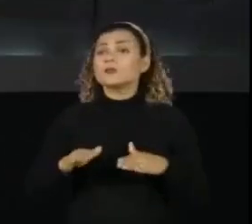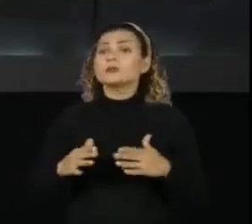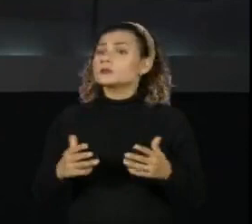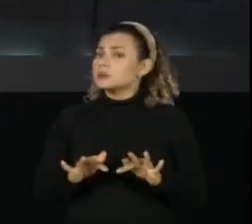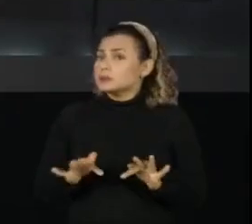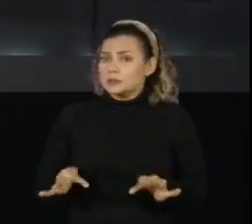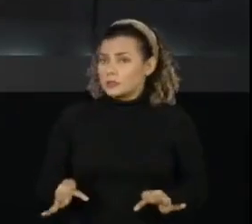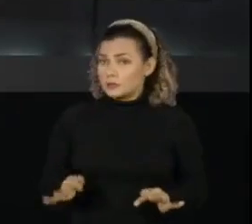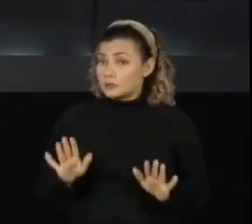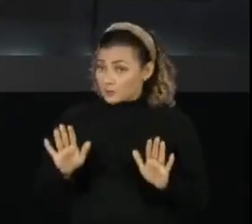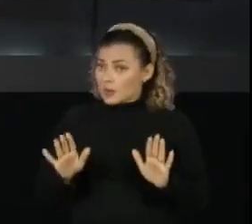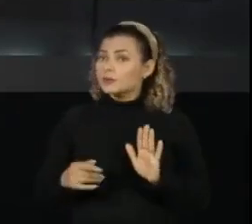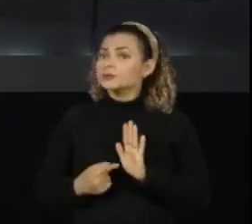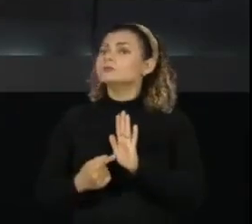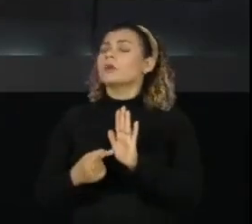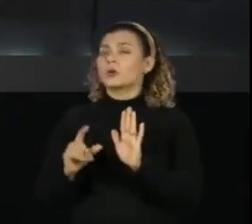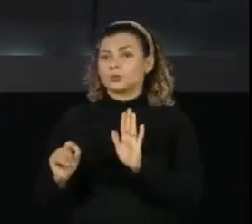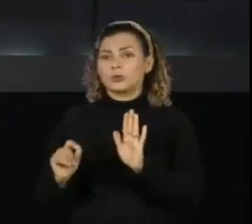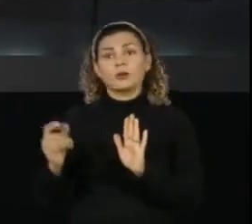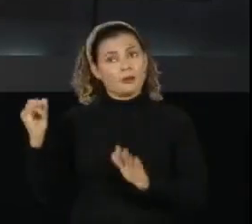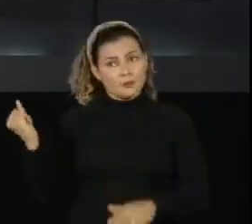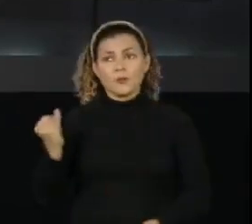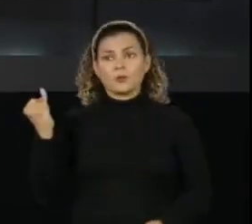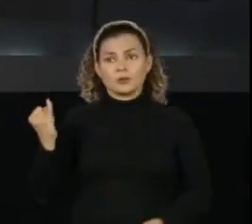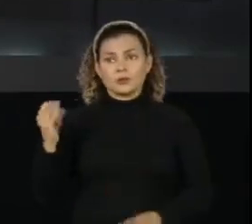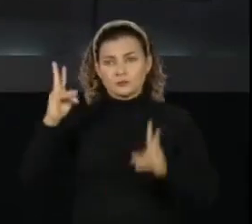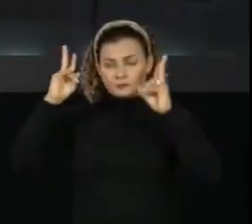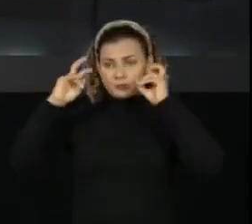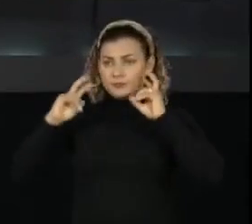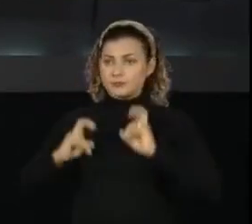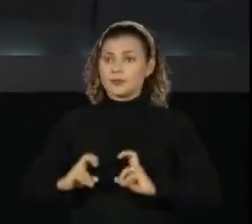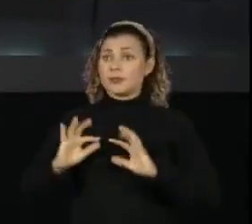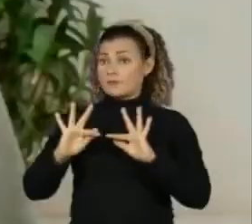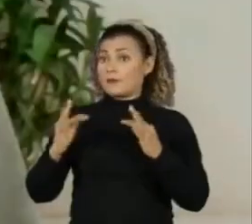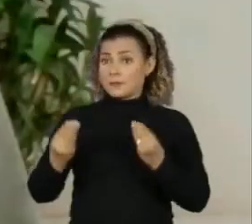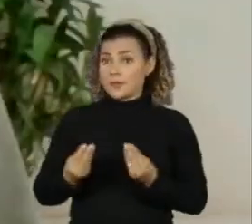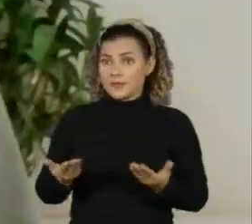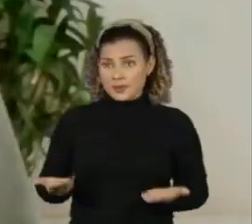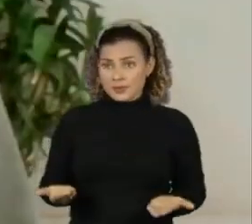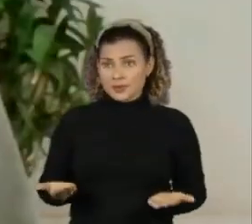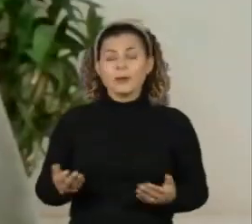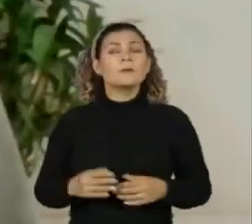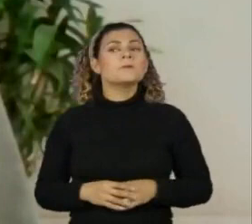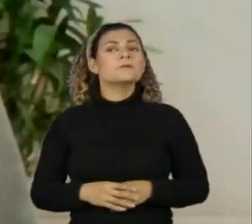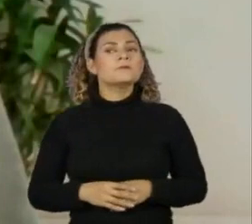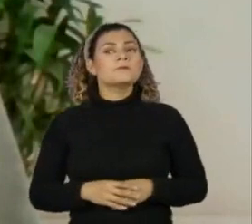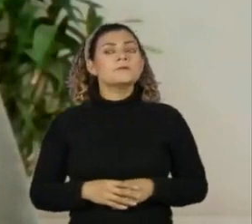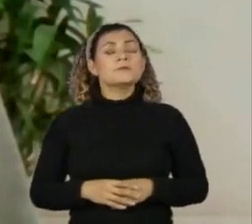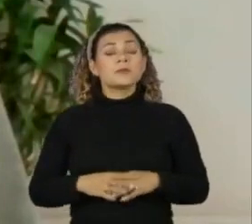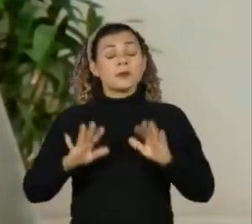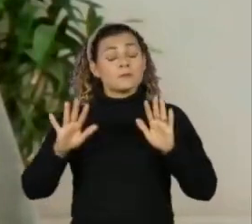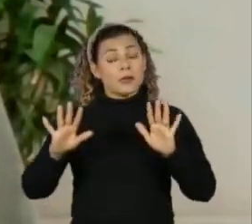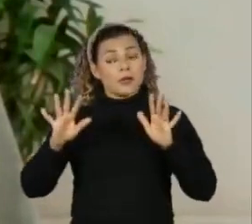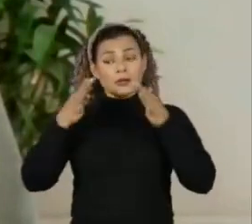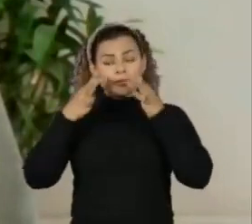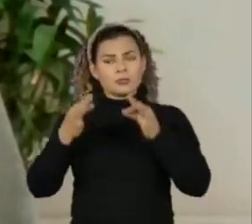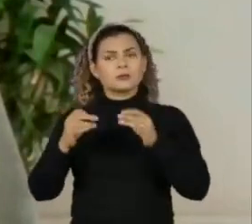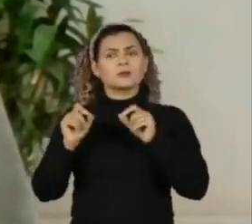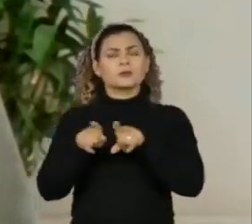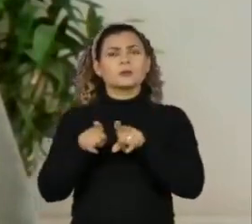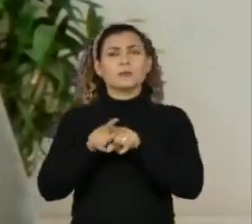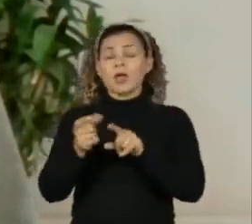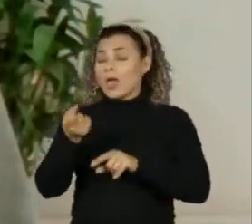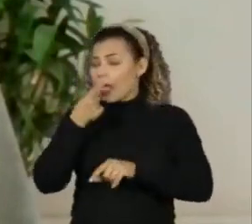modestos, mas que representam uma contribuição importante para a pessoa e para a sua família. E também alguns estudos mostram que o uso